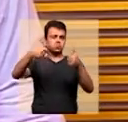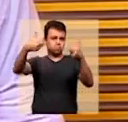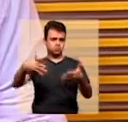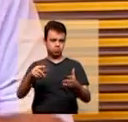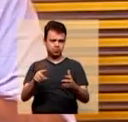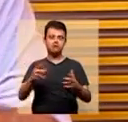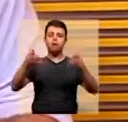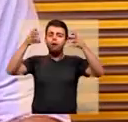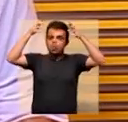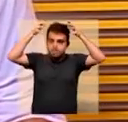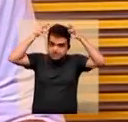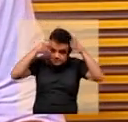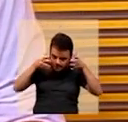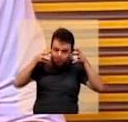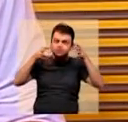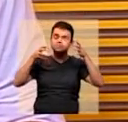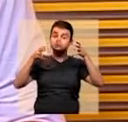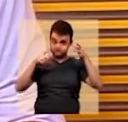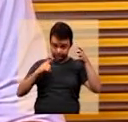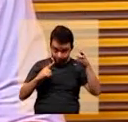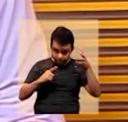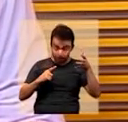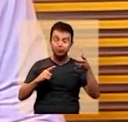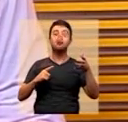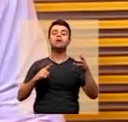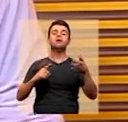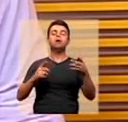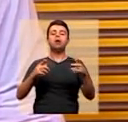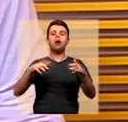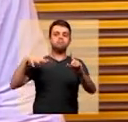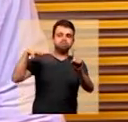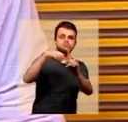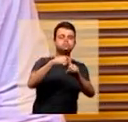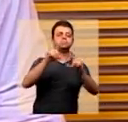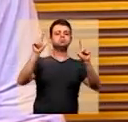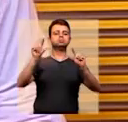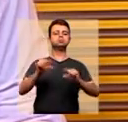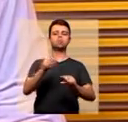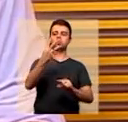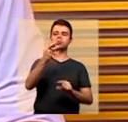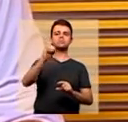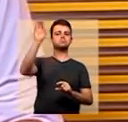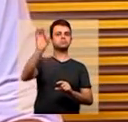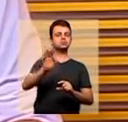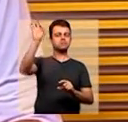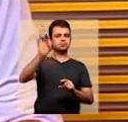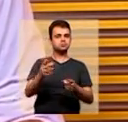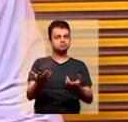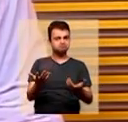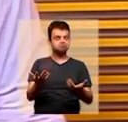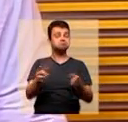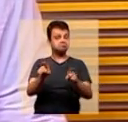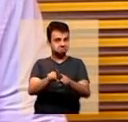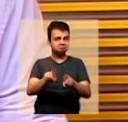Pan-Americana de Saúde, o uso de capacete pode reduzir em quase 40% o risco da morte, em 70% o risco